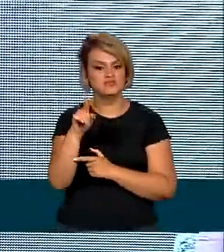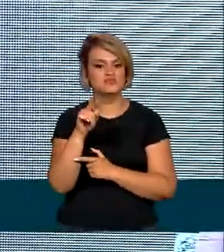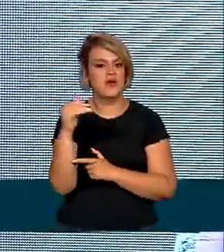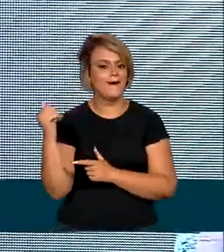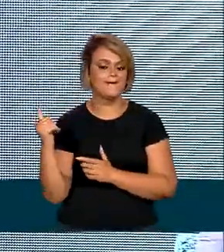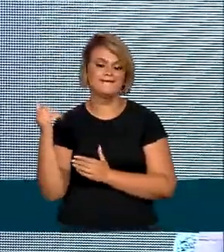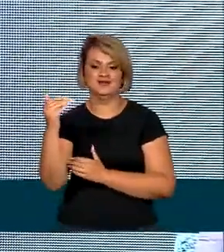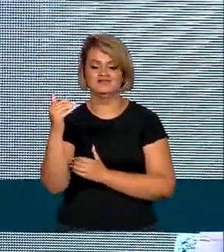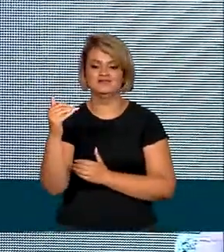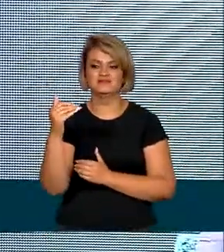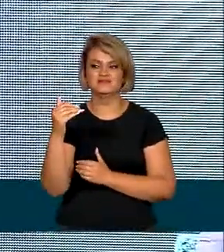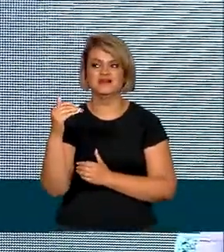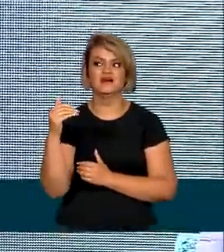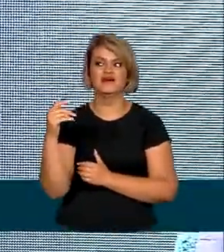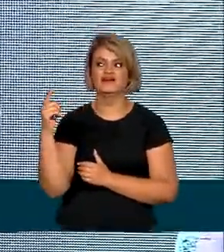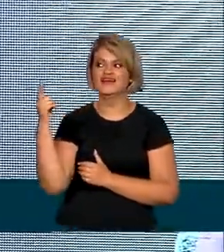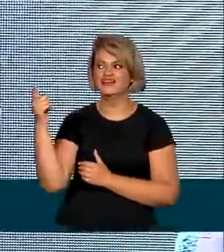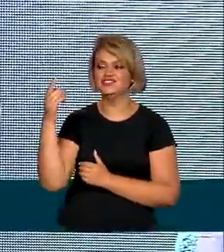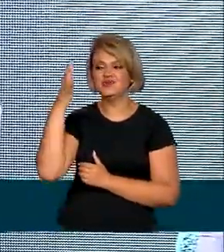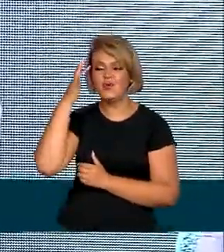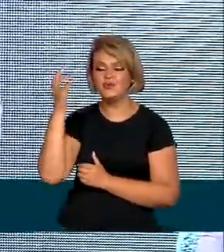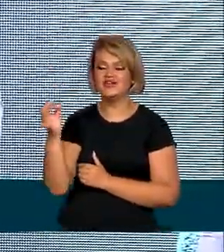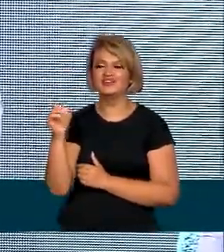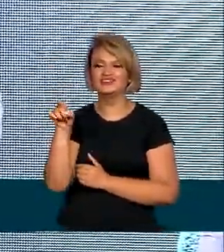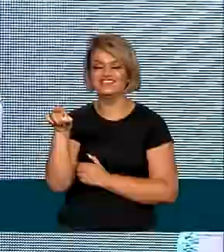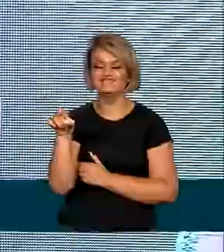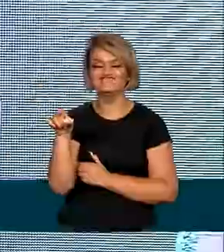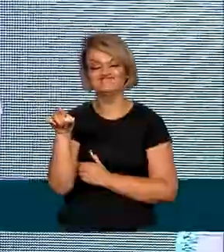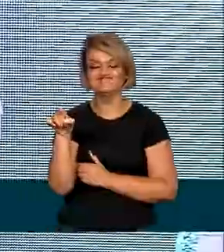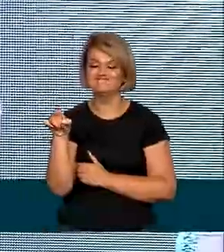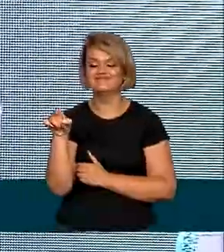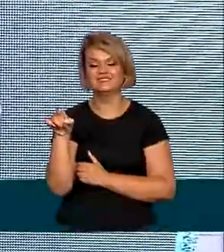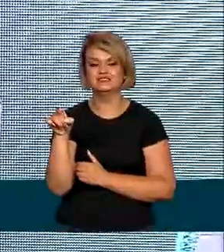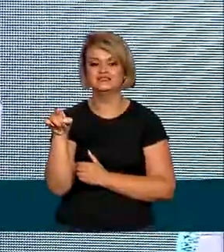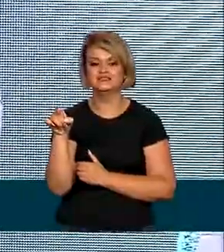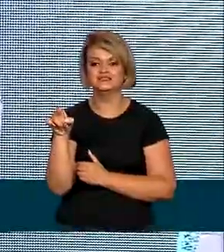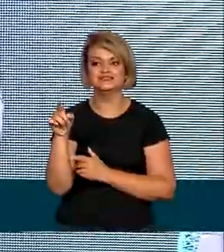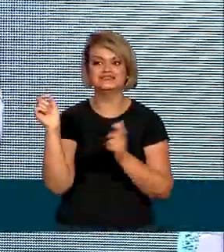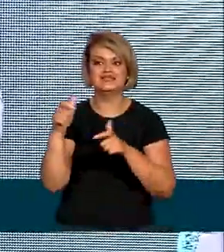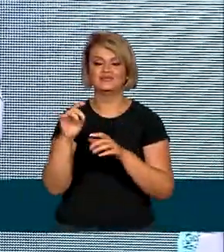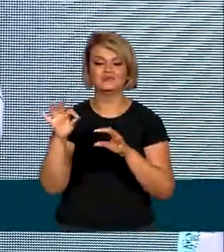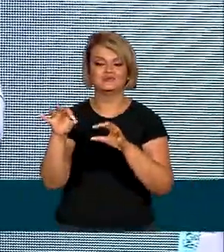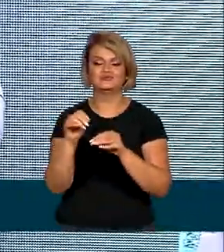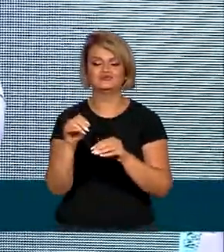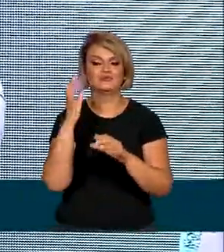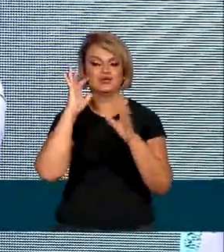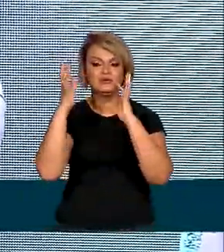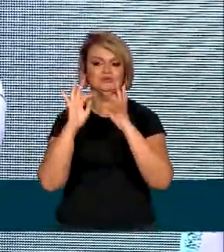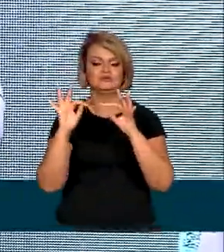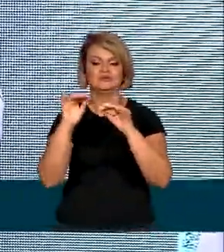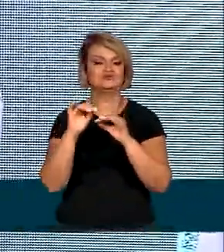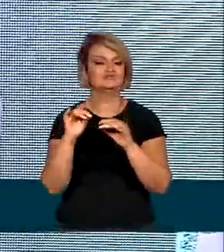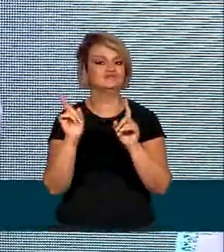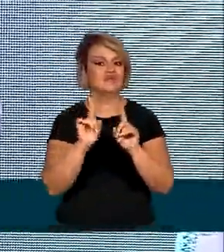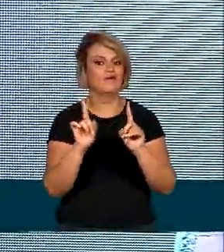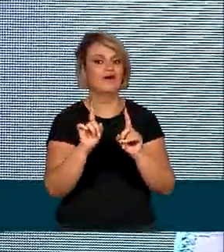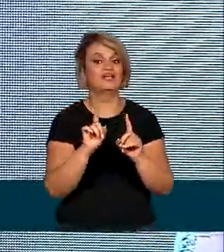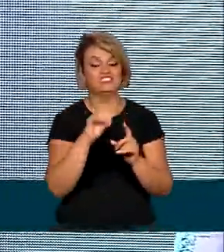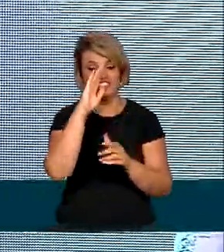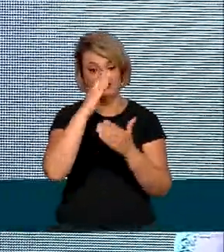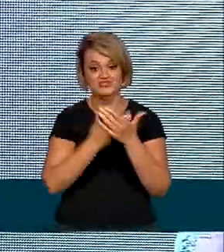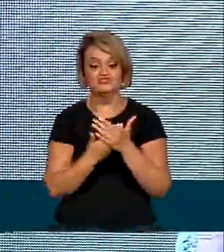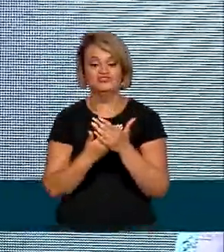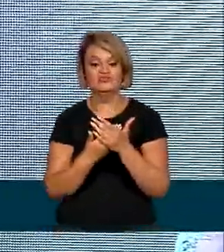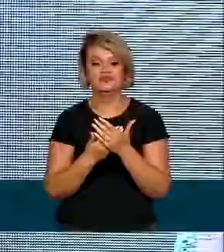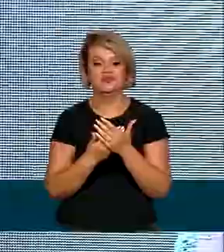superior a nossa compreensão de que a Federação pode tudo e ela é capaz de apresentar soluções para tudo nós acreditamos